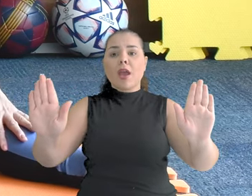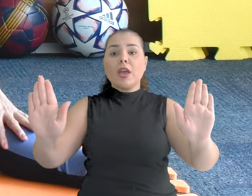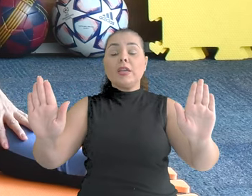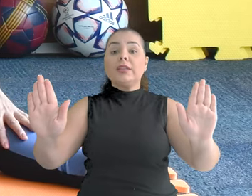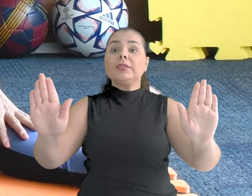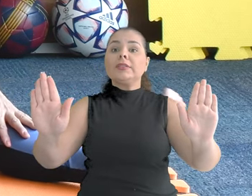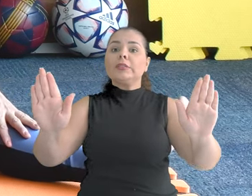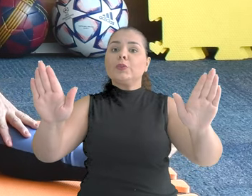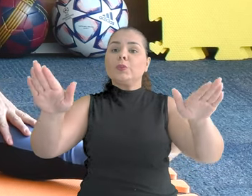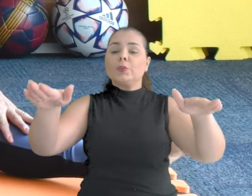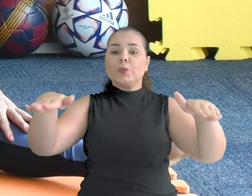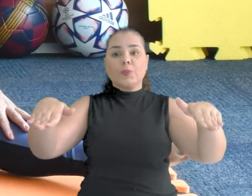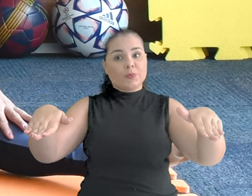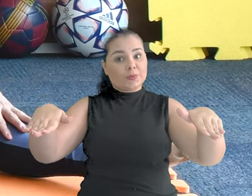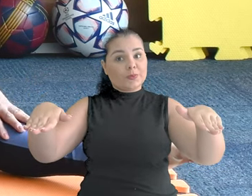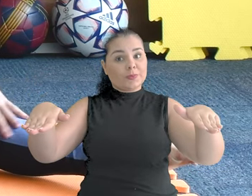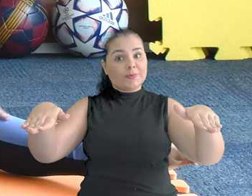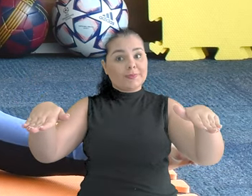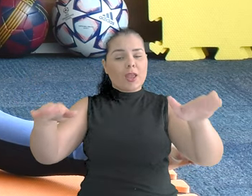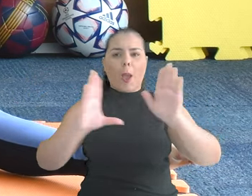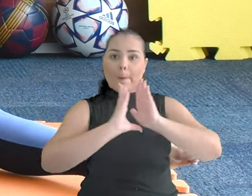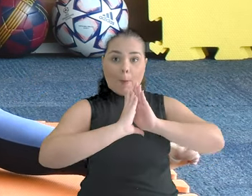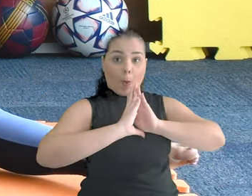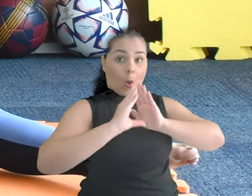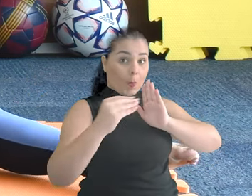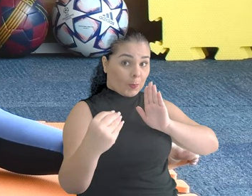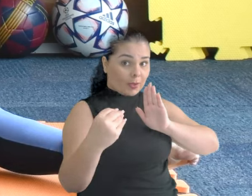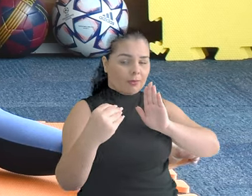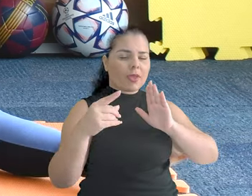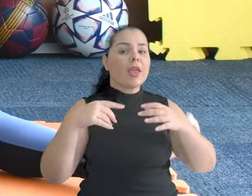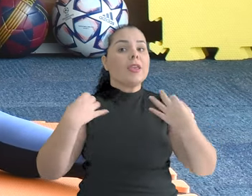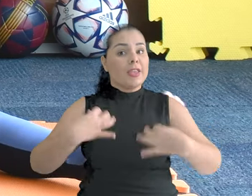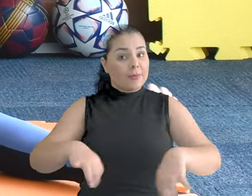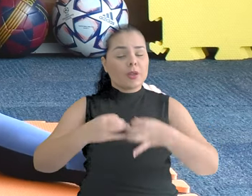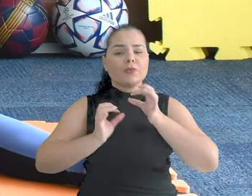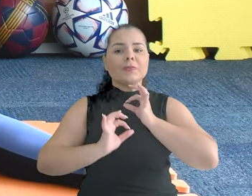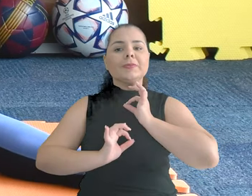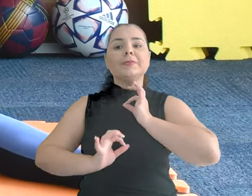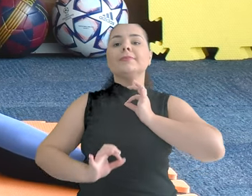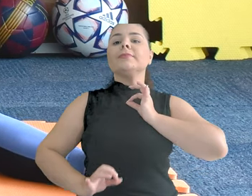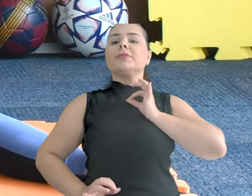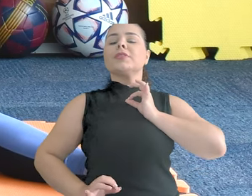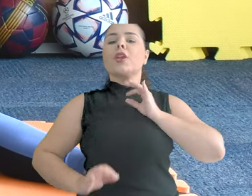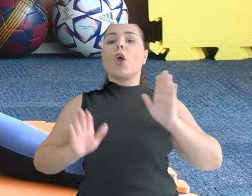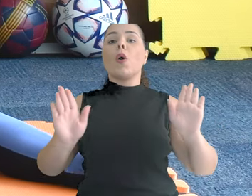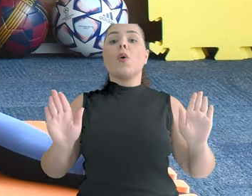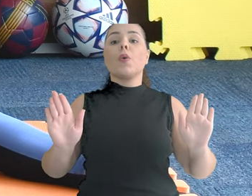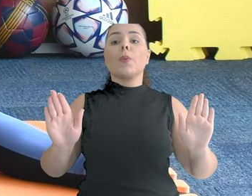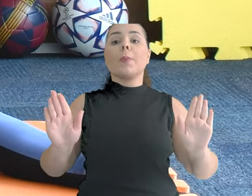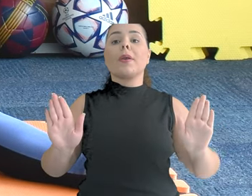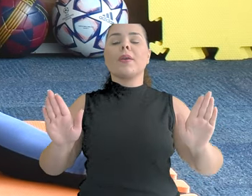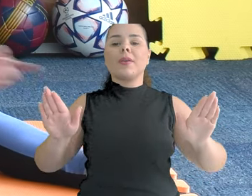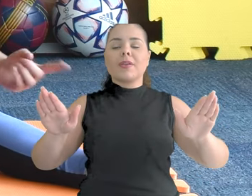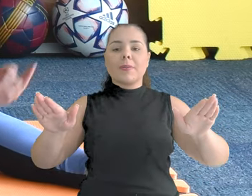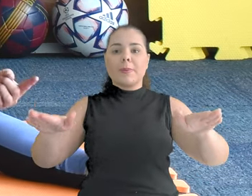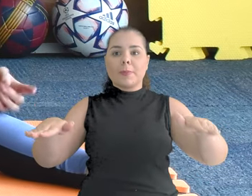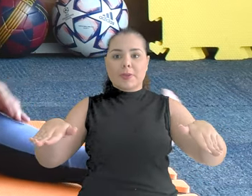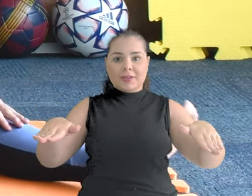teto, aponte os dedos para baixo. Olha a postura, bem bonita. Para